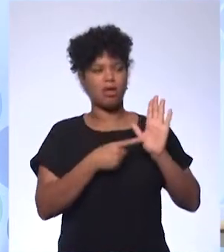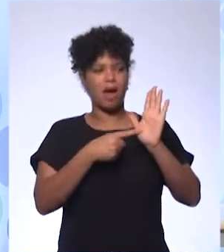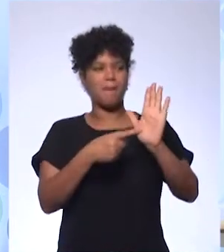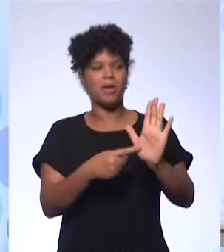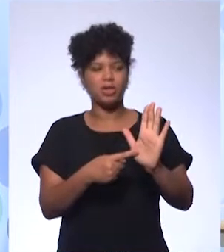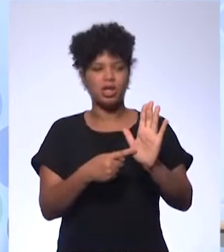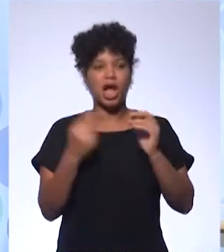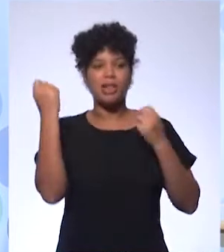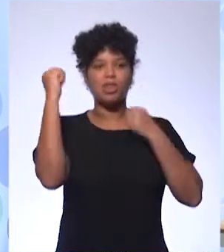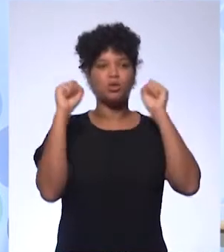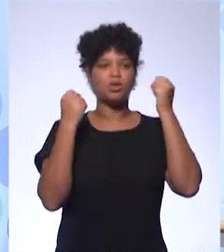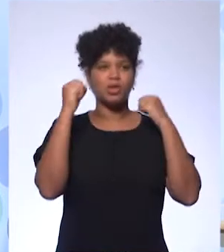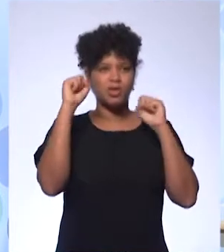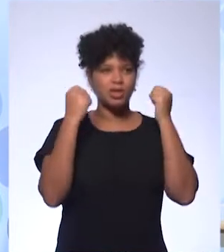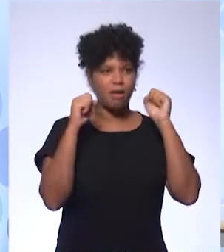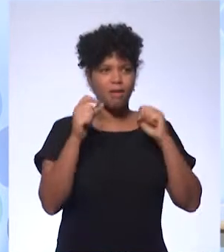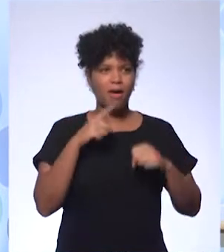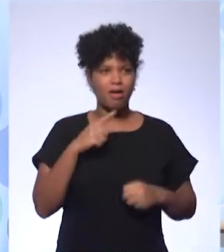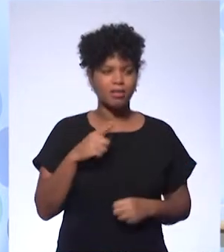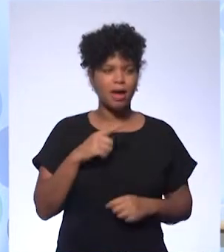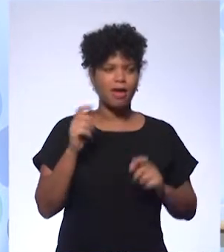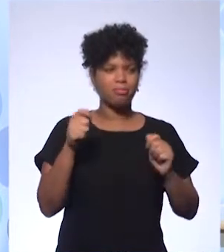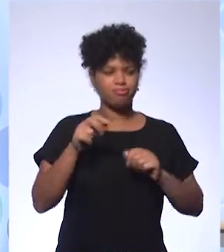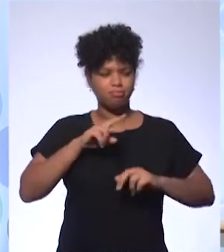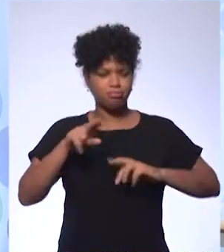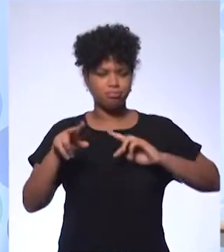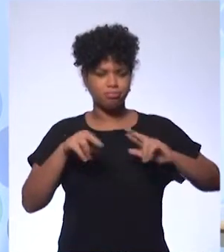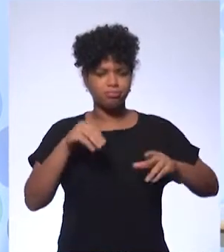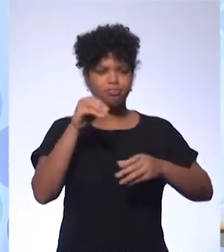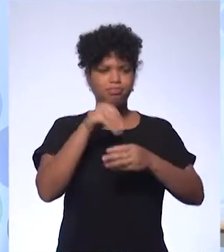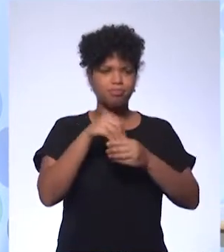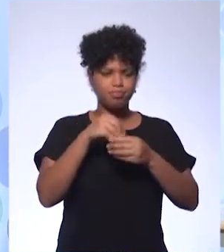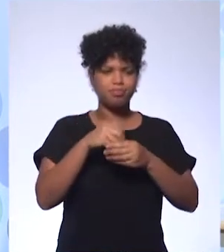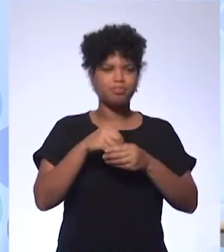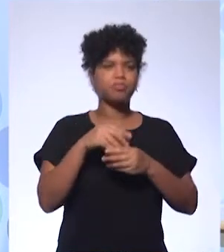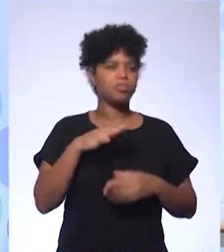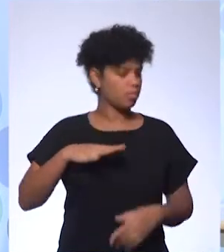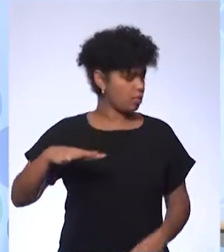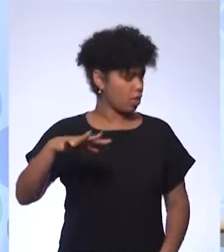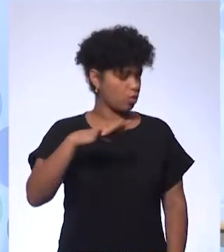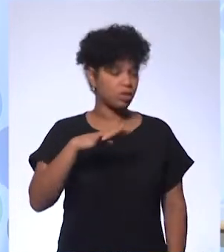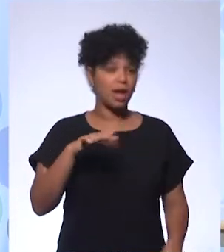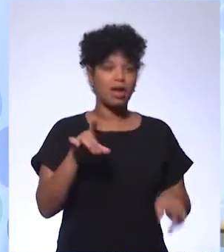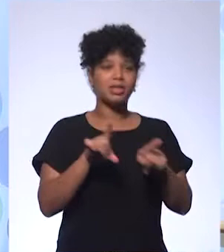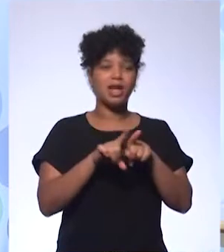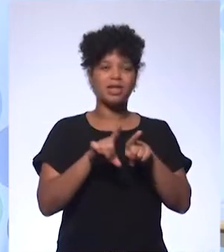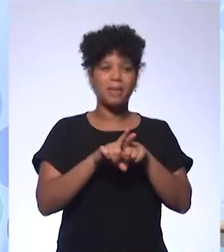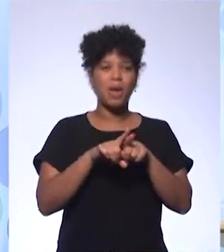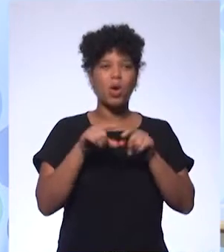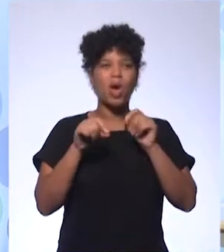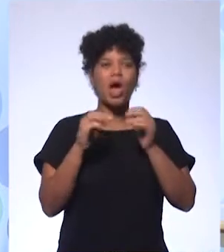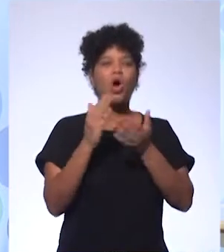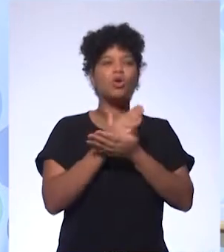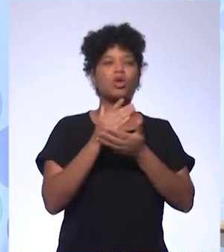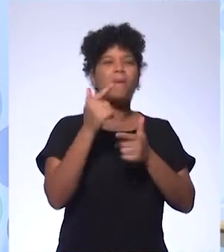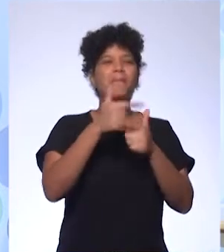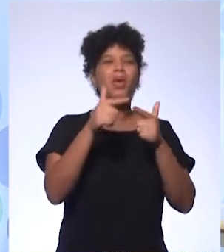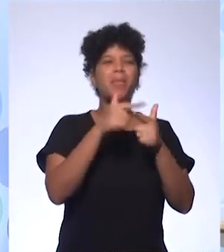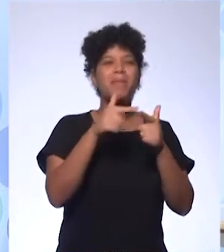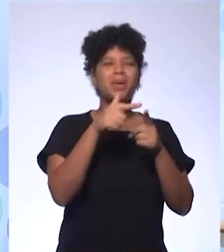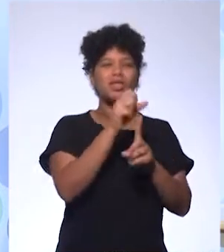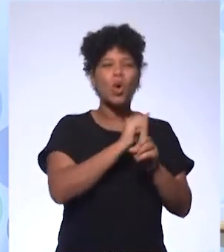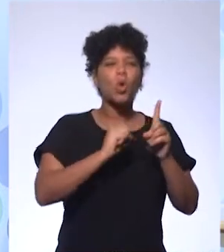industrialização, né, essa movimentação diferente na cidade, tá? E a alusão à crítica social, o uso